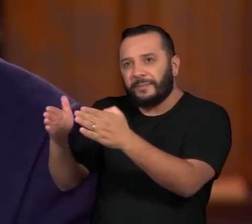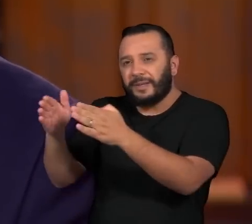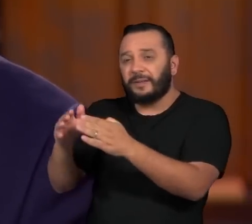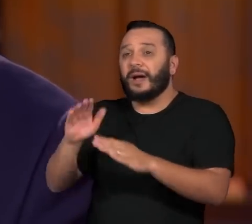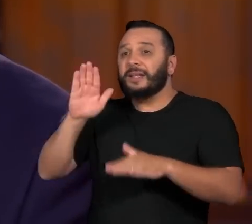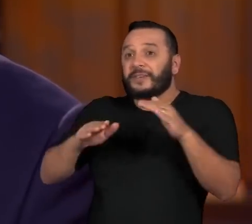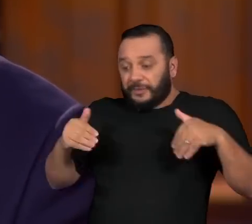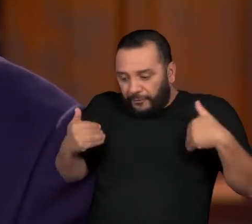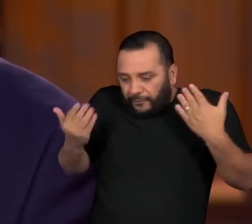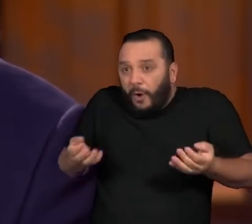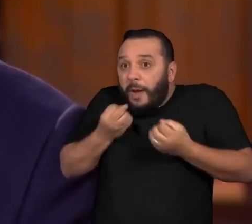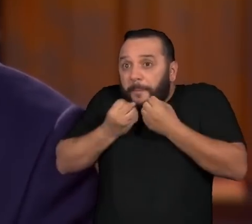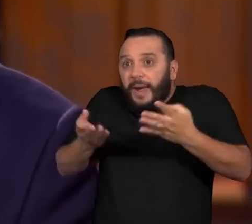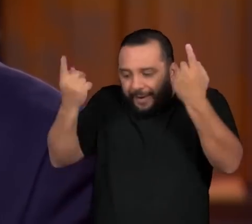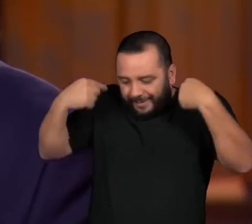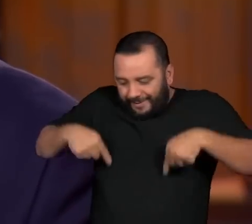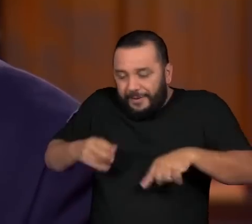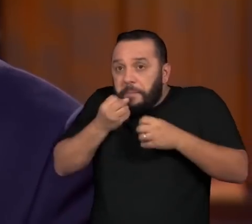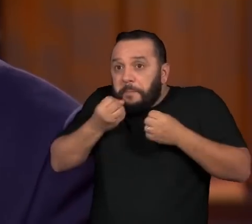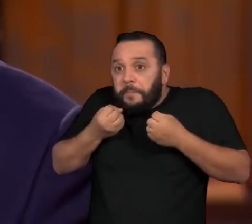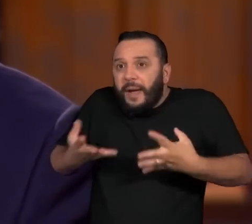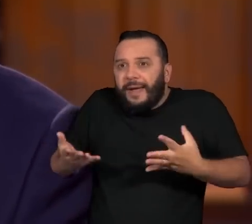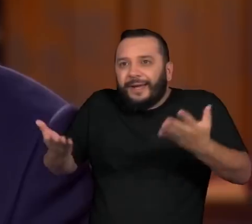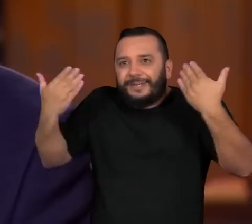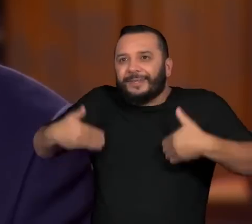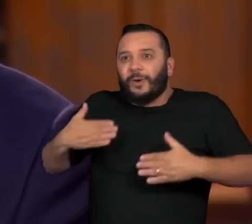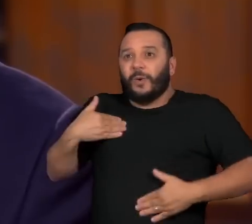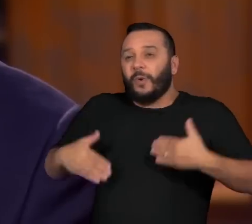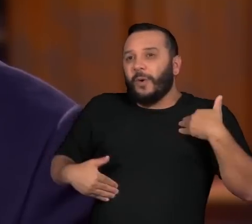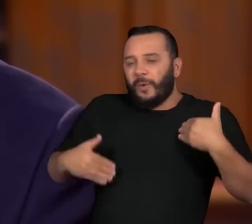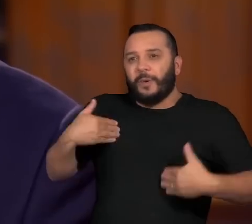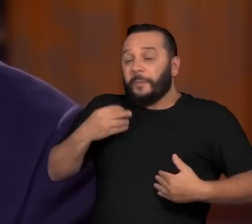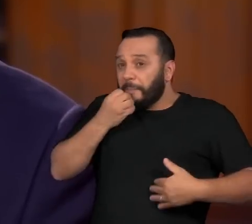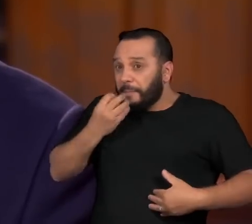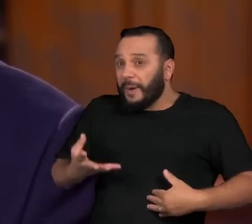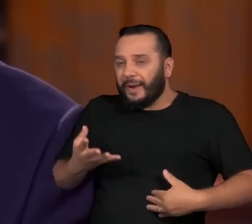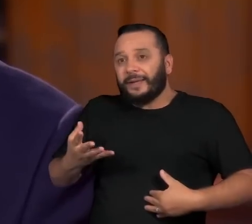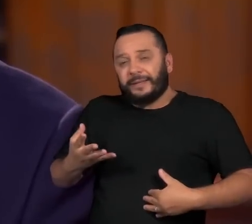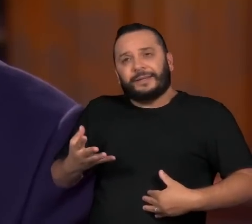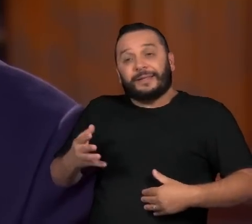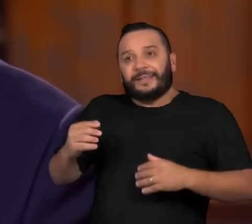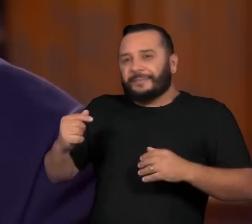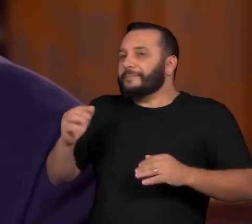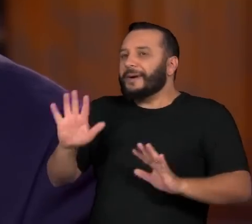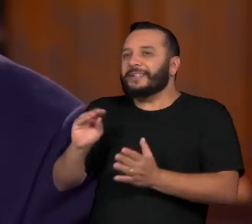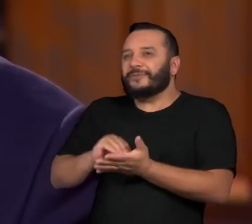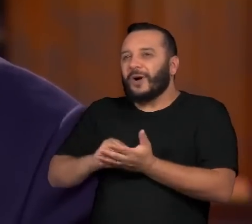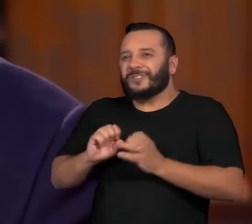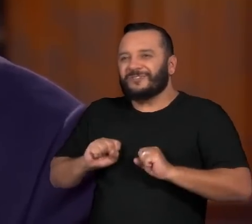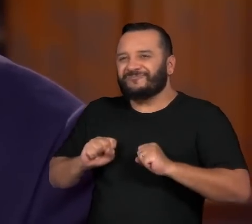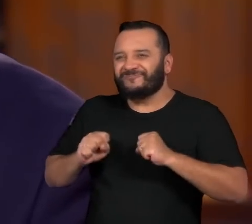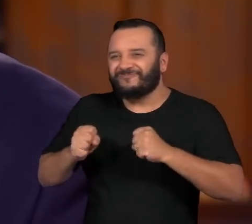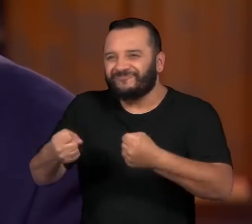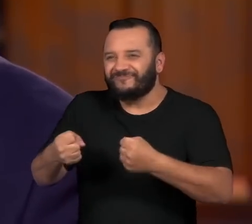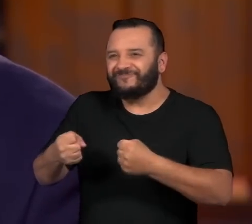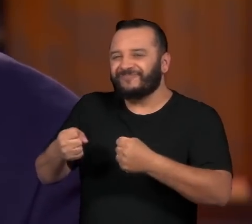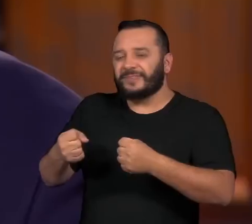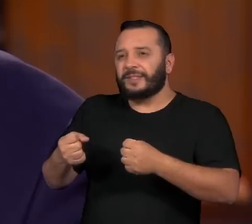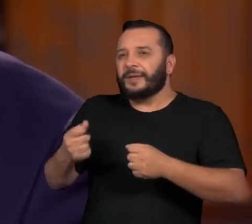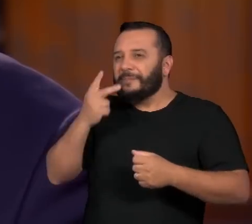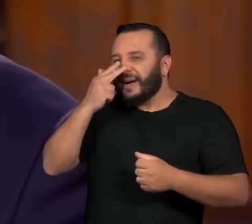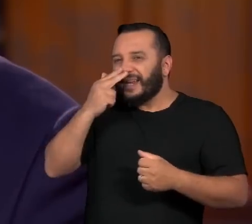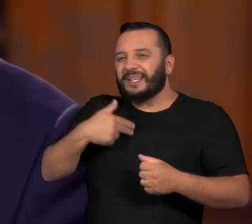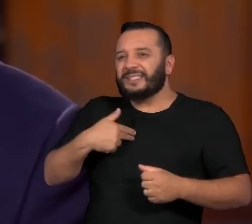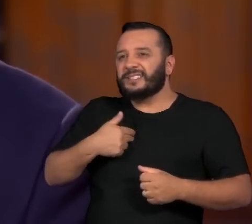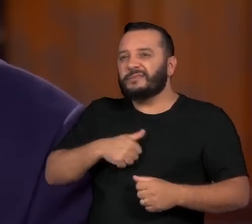de vontade. Força de vontade não é uma coisa psicológica, é graça de Deus. Você não tem ânimo,